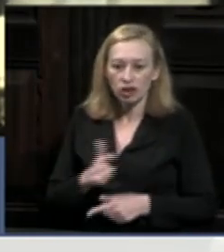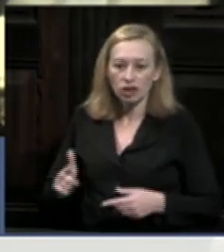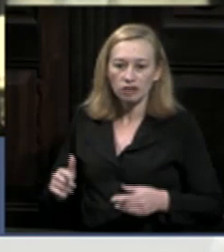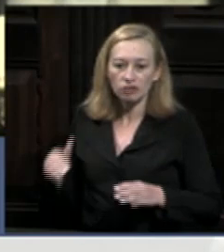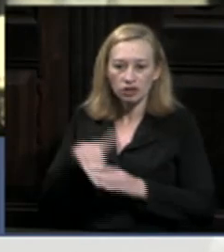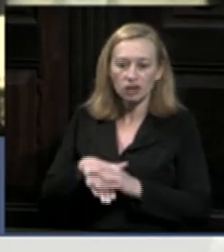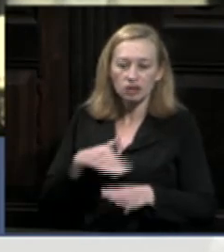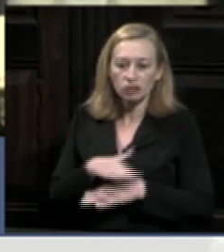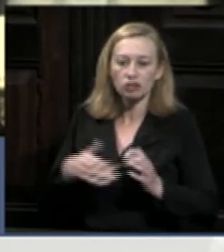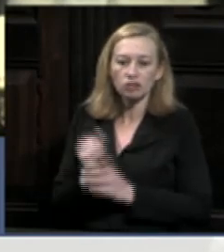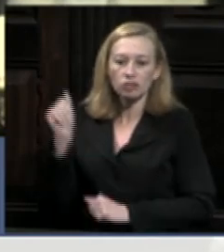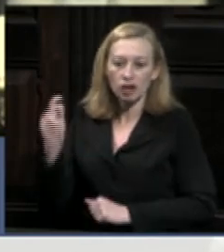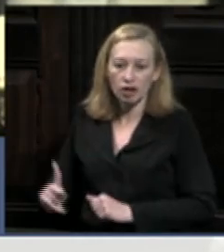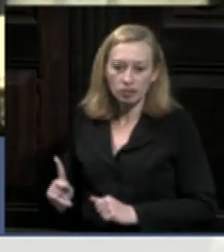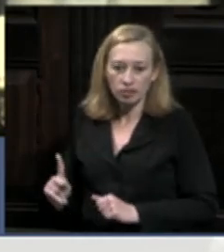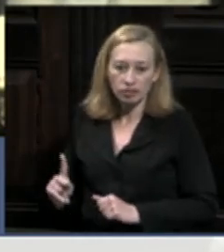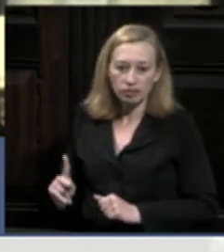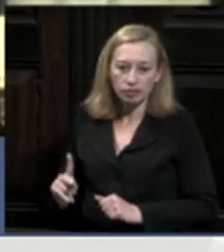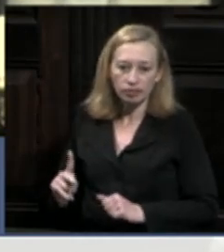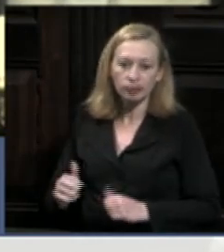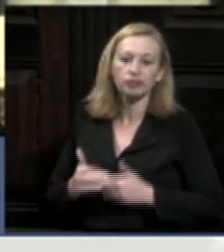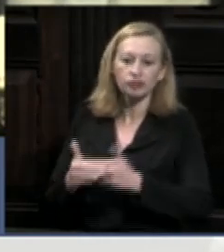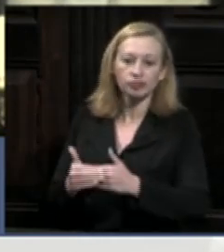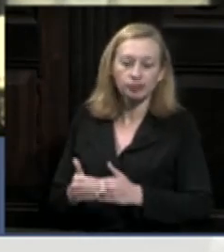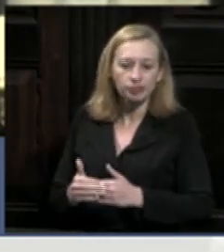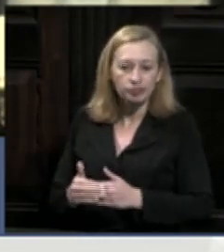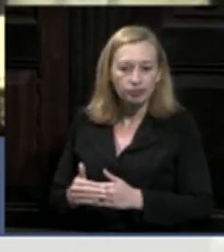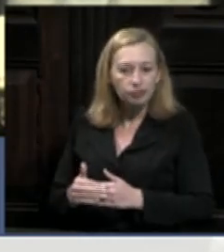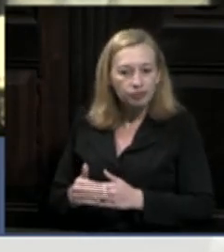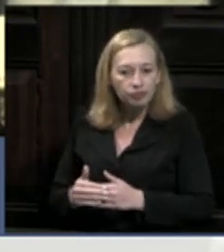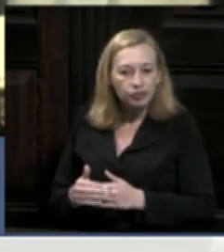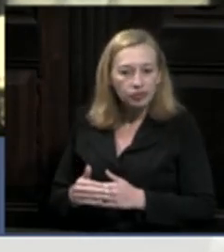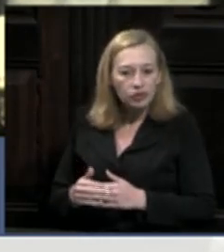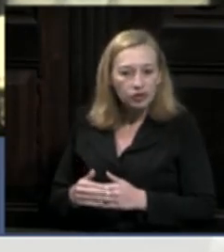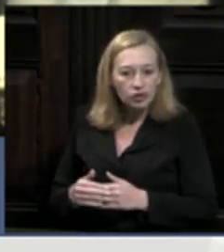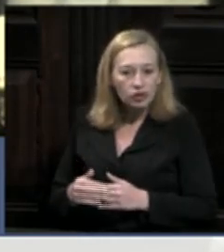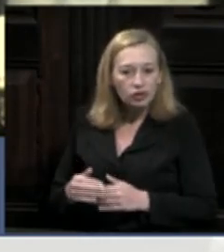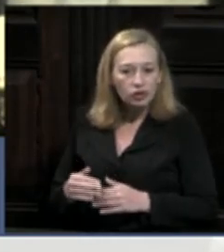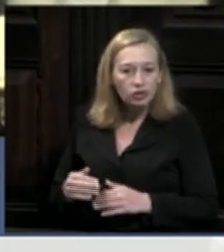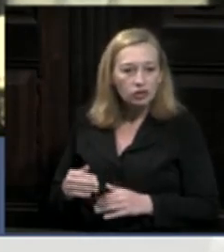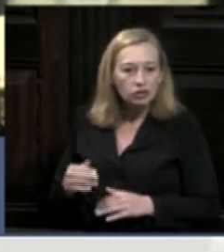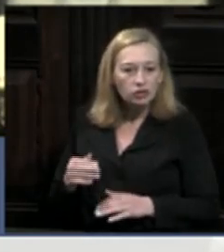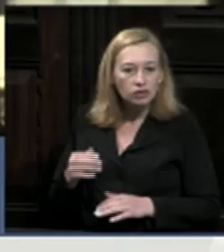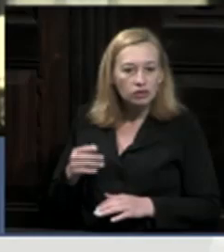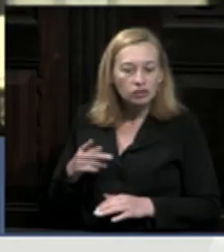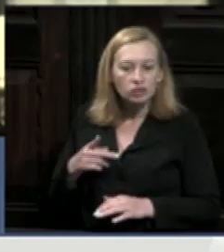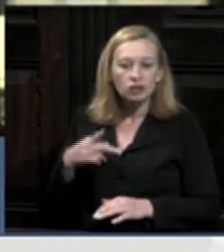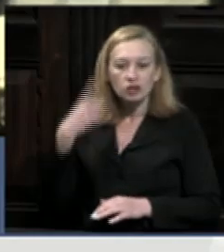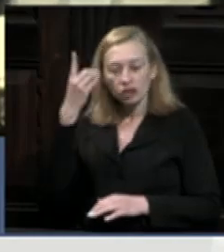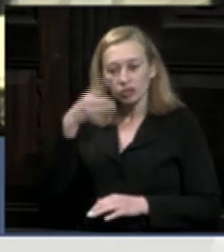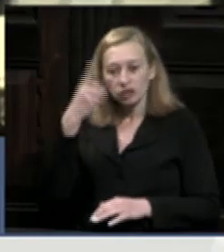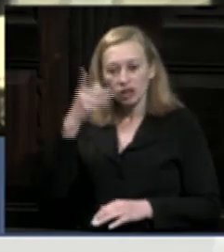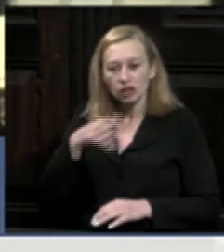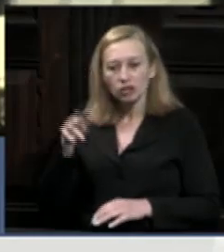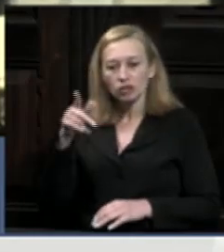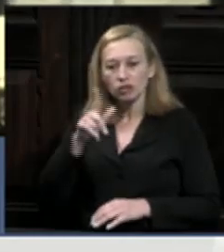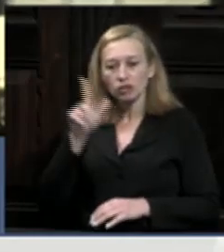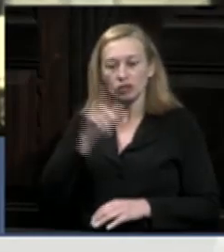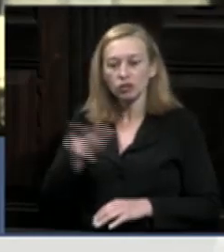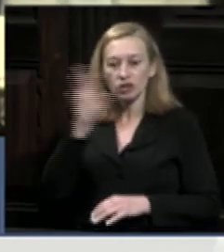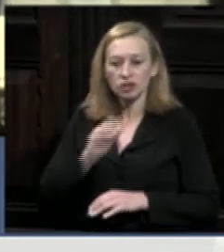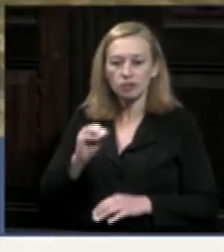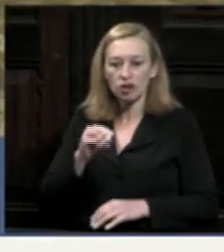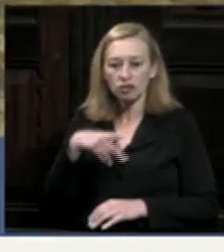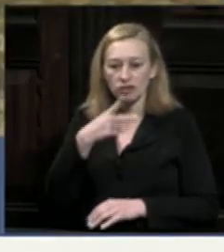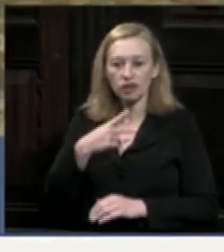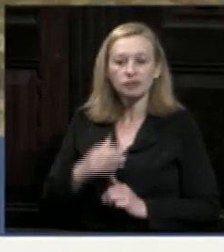e votação sobre a própria questão aprovado um autógrafo para a declaração autor deputado luiz paulo primeiro o senhor